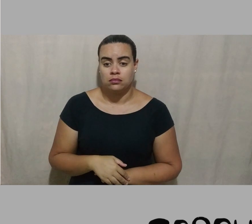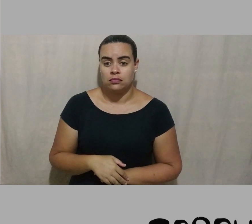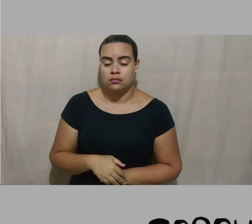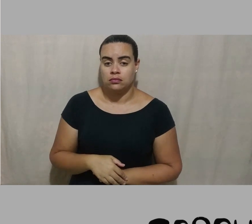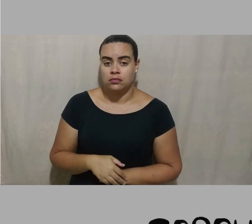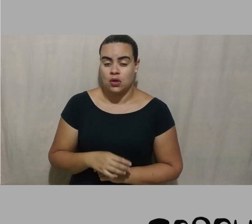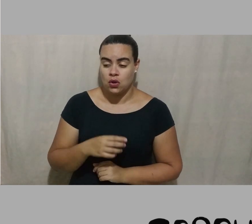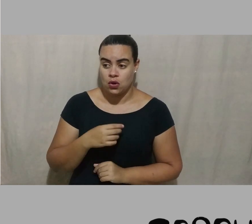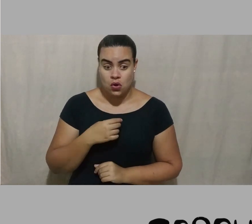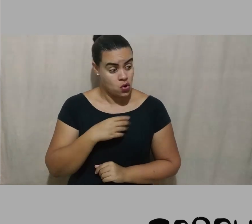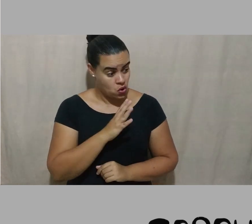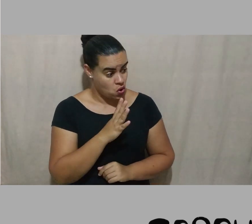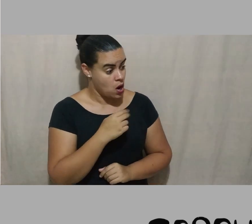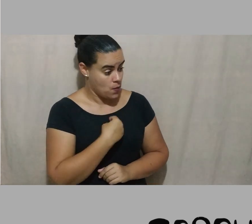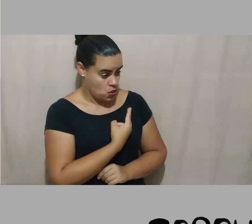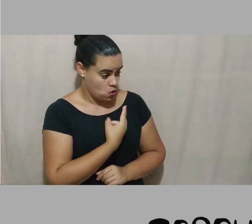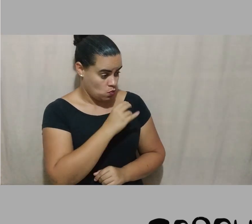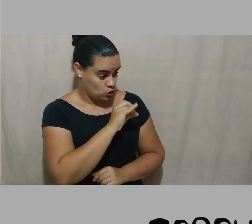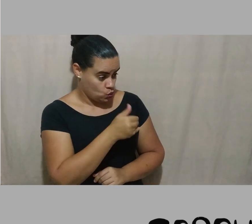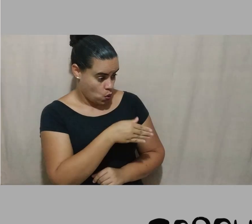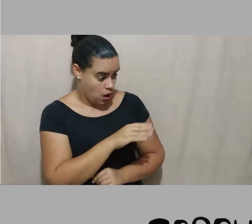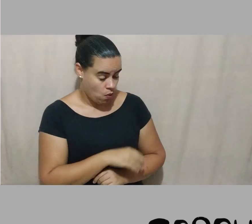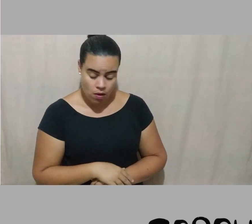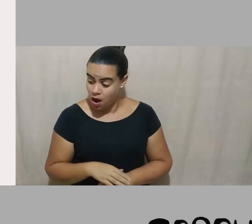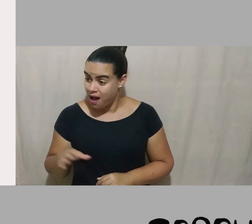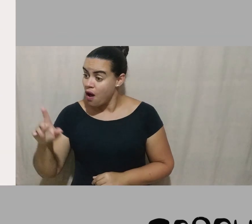da Lina? Ah, claro, oi, Lina.